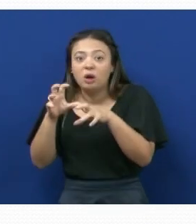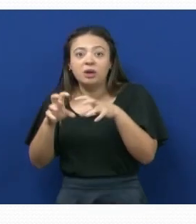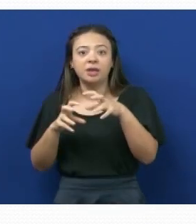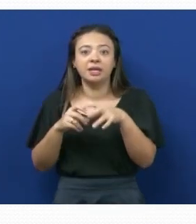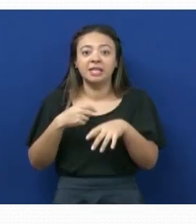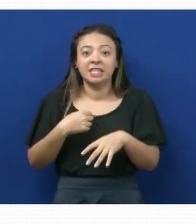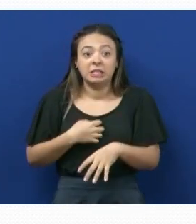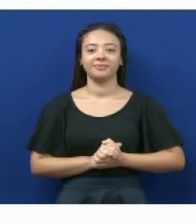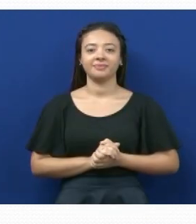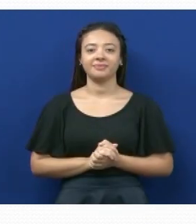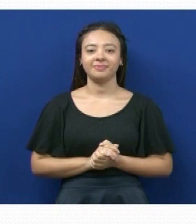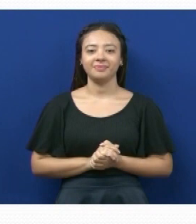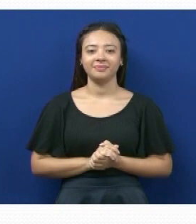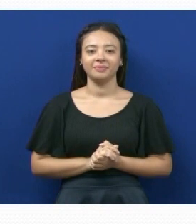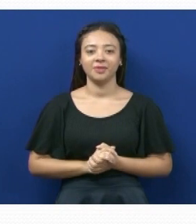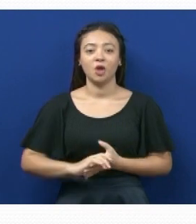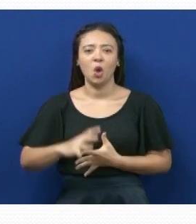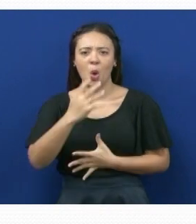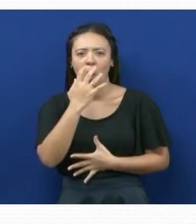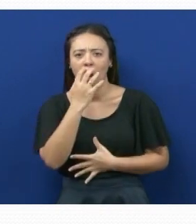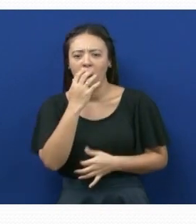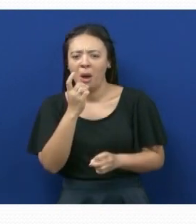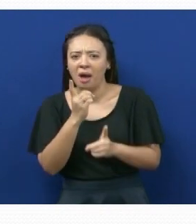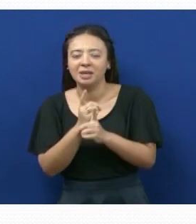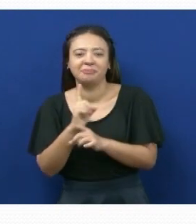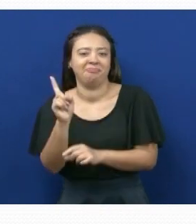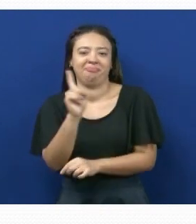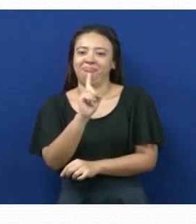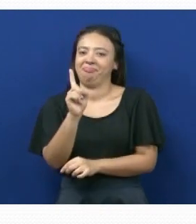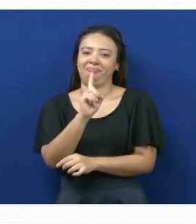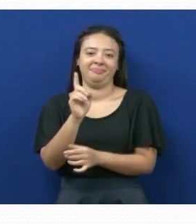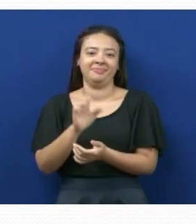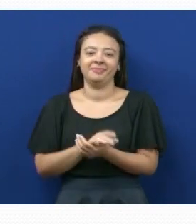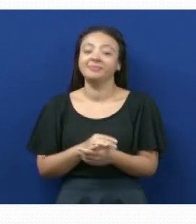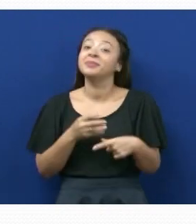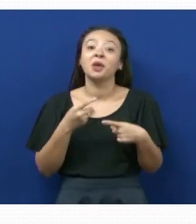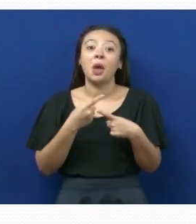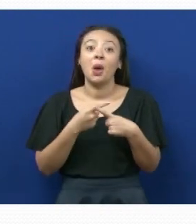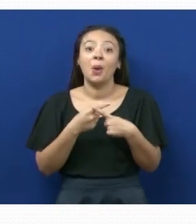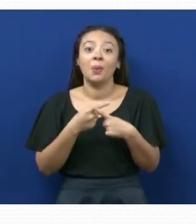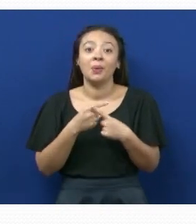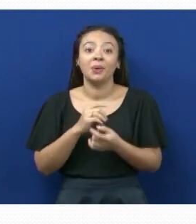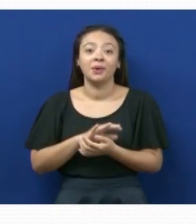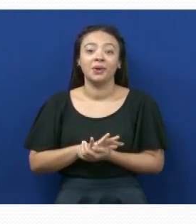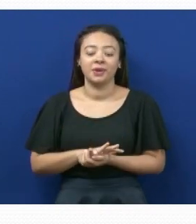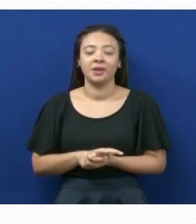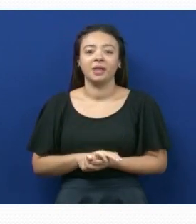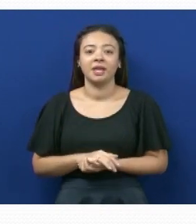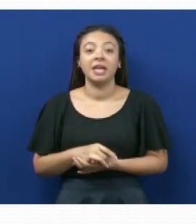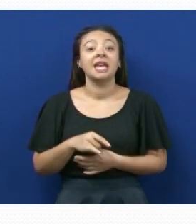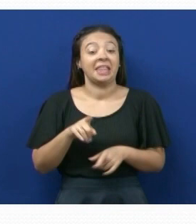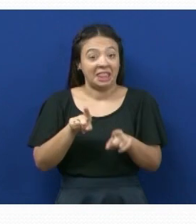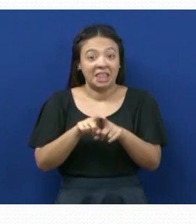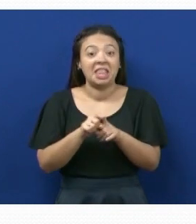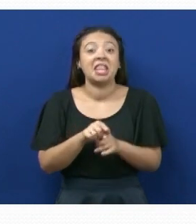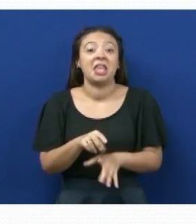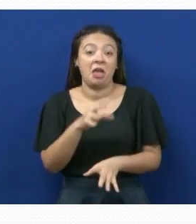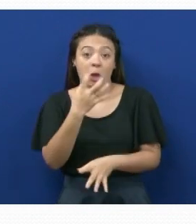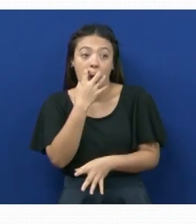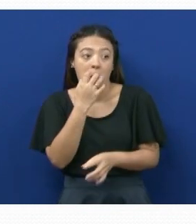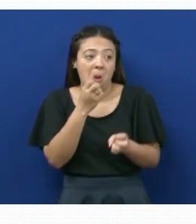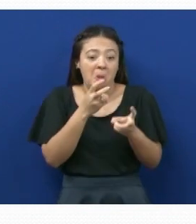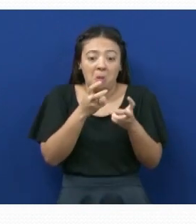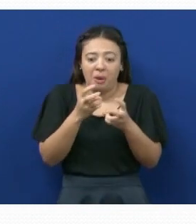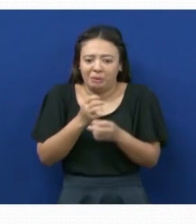de fugir da bicha. Viado que é bom nem no pensamento, porque eles também pressentiram a